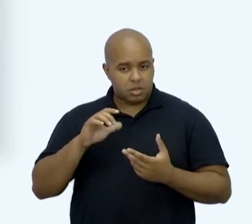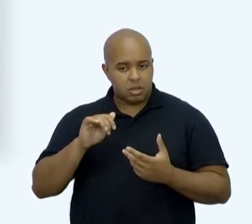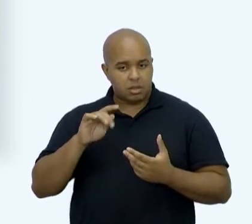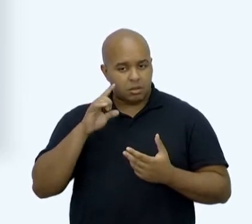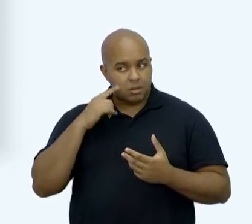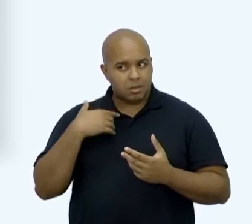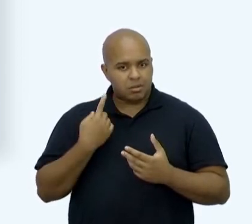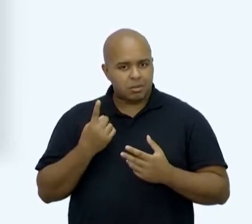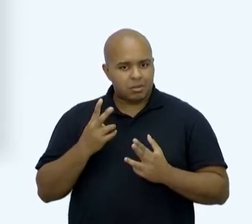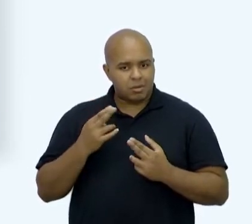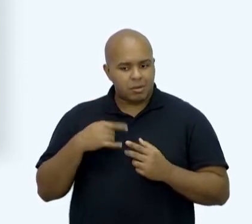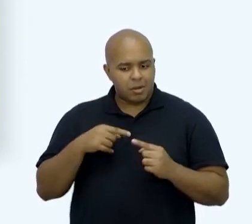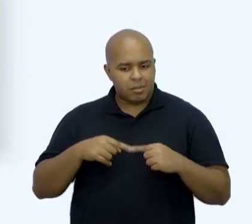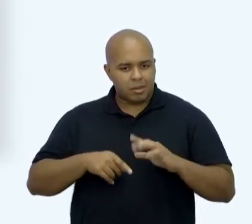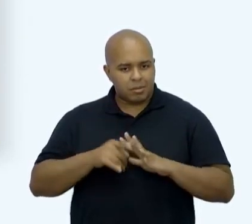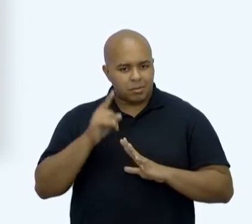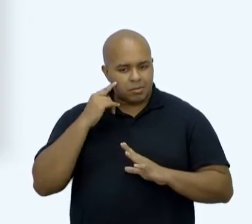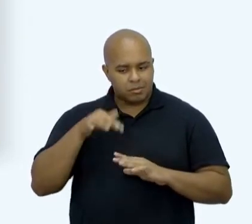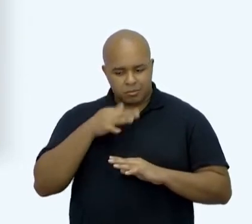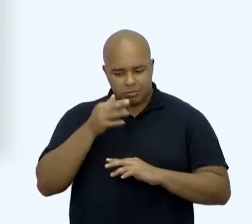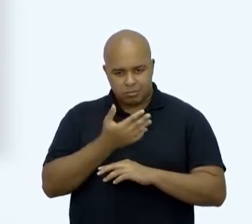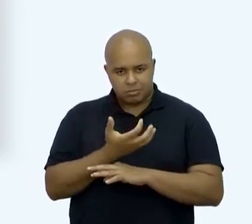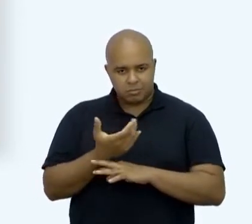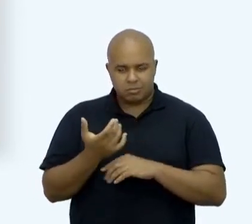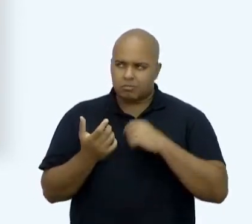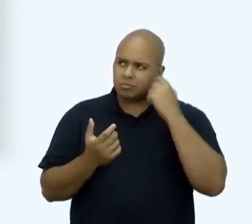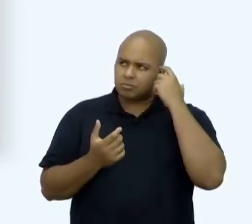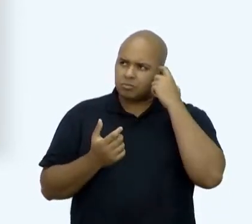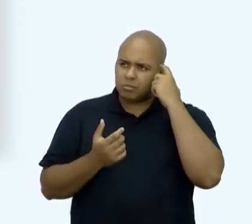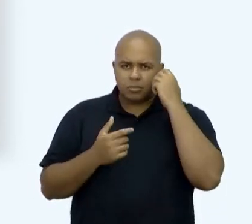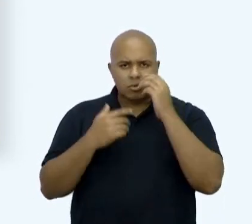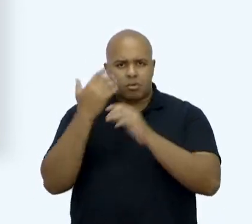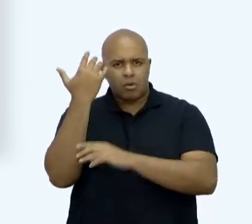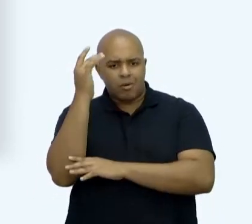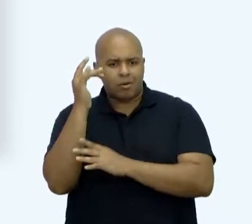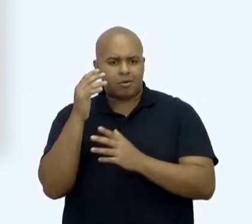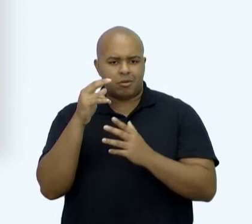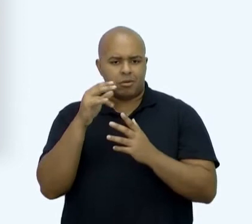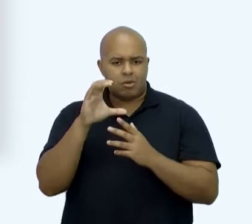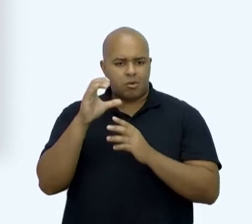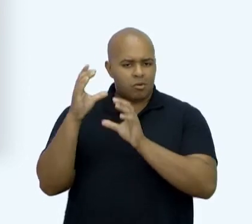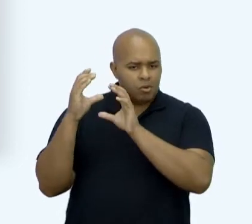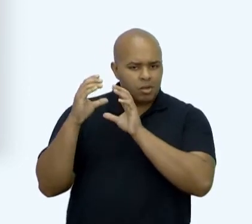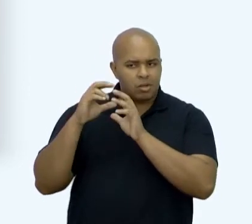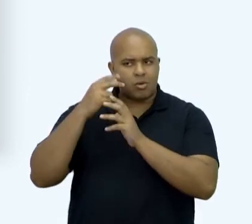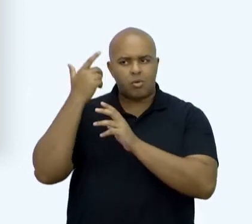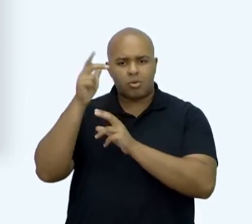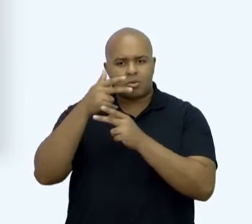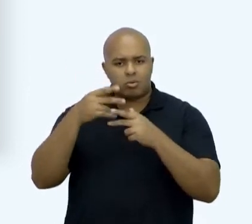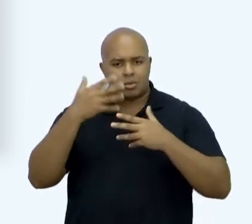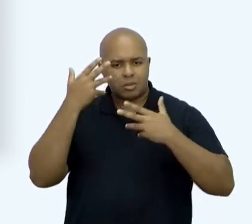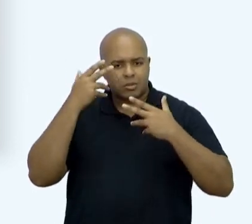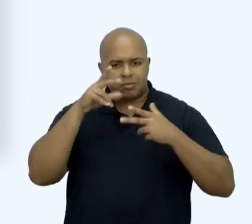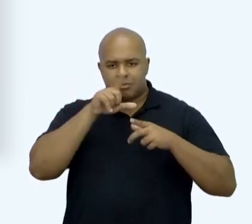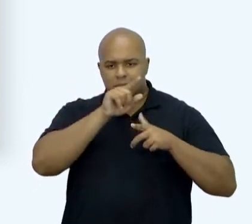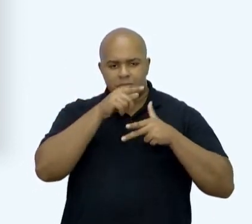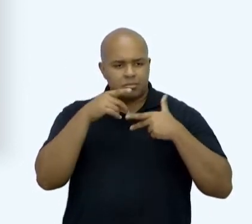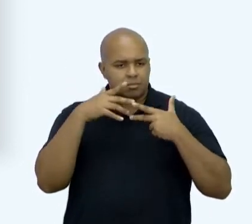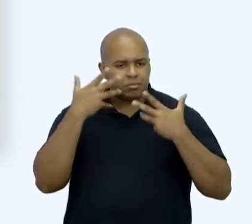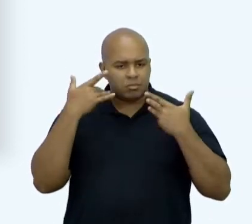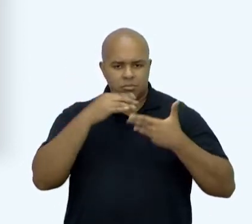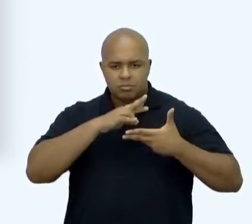Portanto, o mesmo vale para uma folha de grama, o mesmo vale para o coqueiro, o mesmo vale para todas as outras criaturas deste